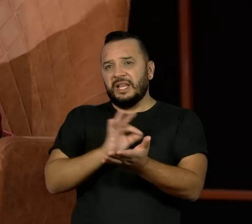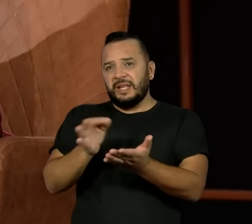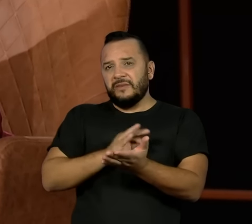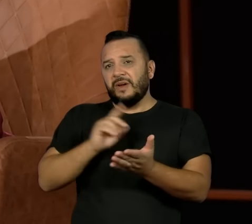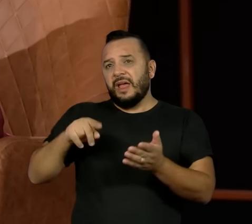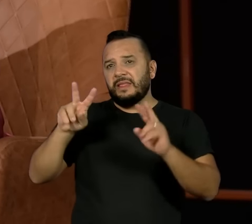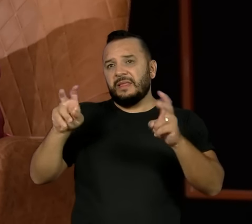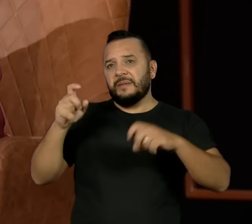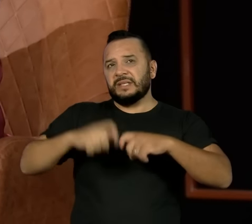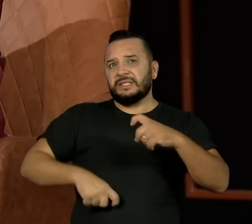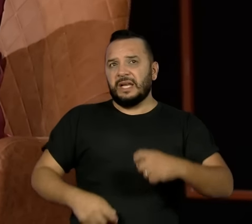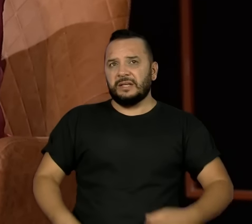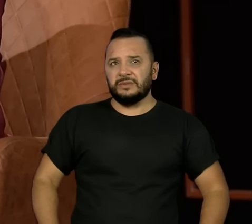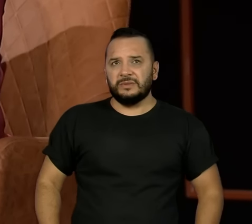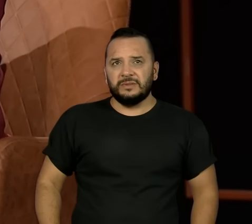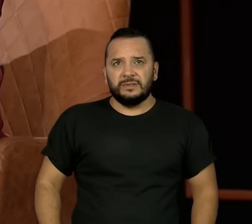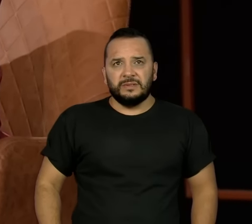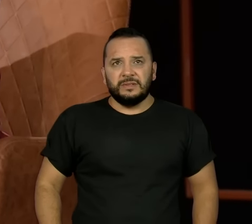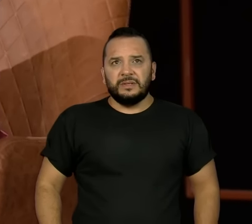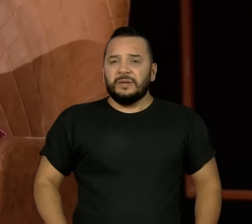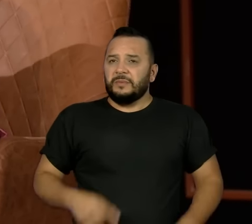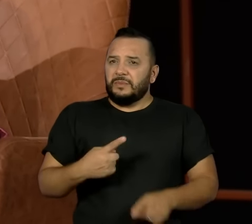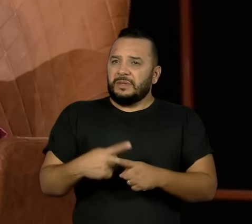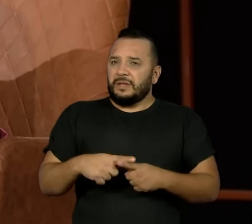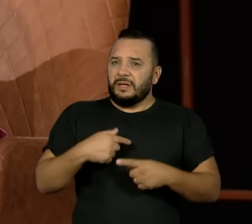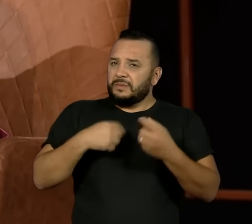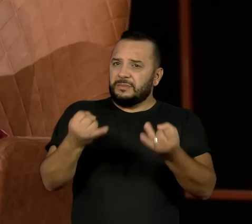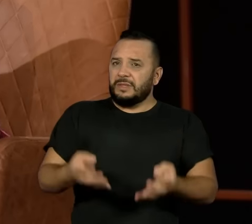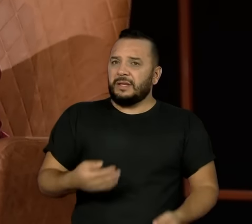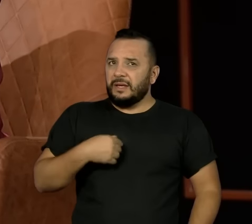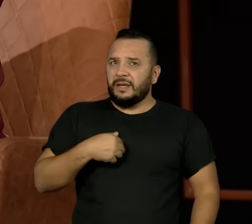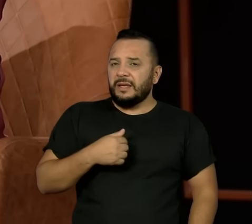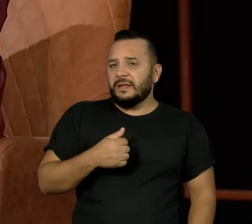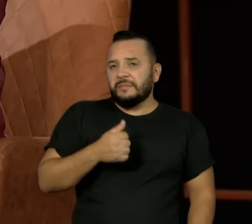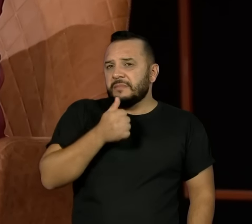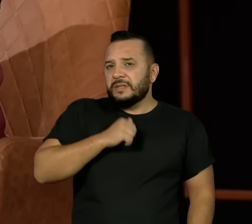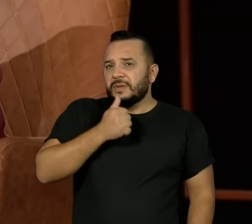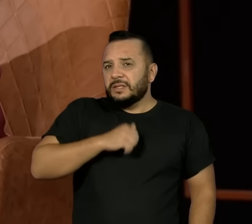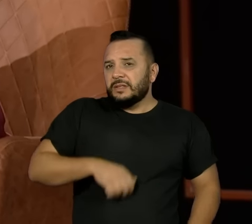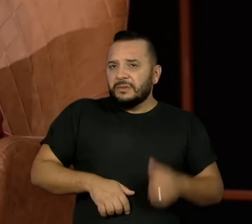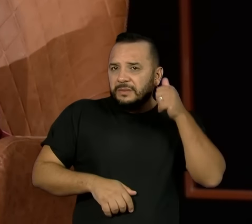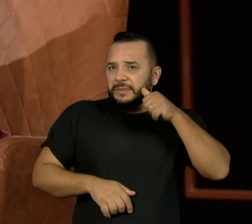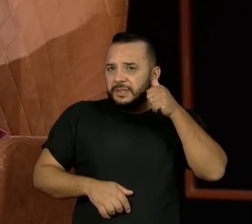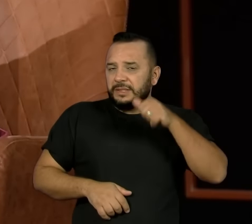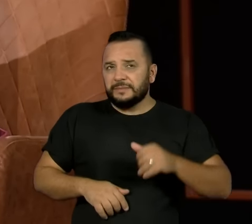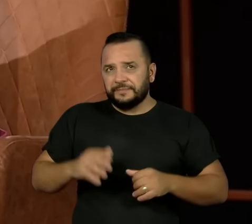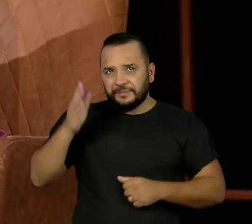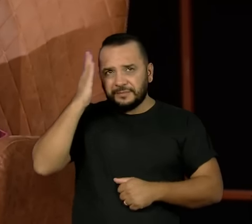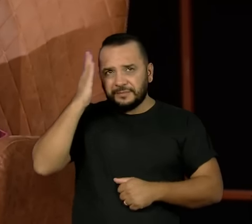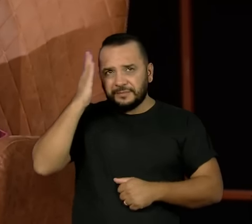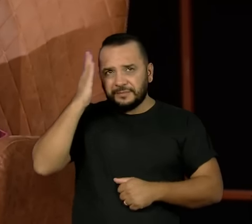Porque eu fiz um livro que eu falei da chegada da menstruação feminina e sabe aquela idade em que a menina,